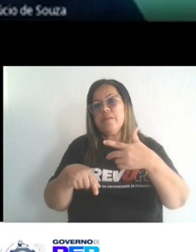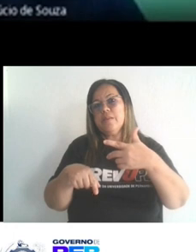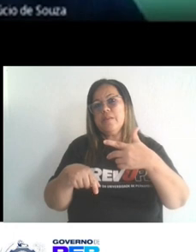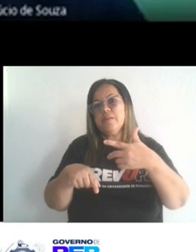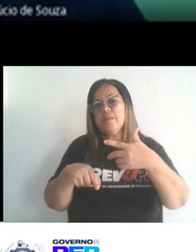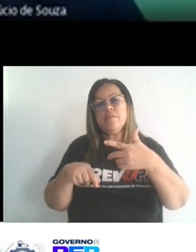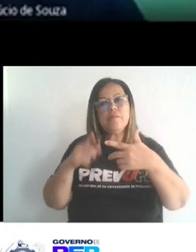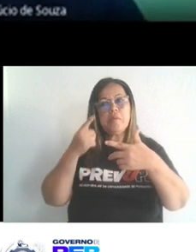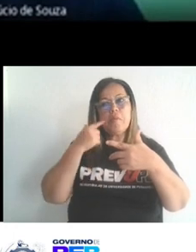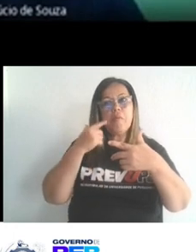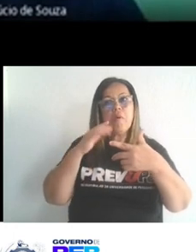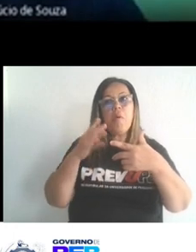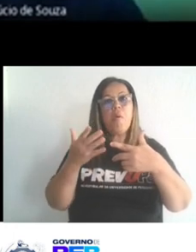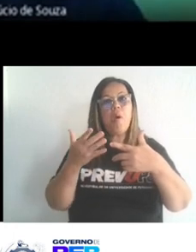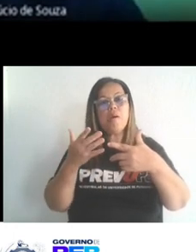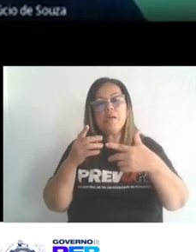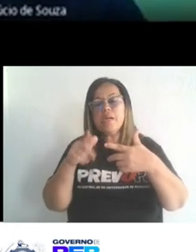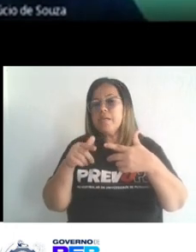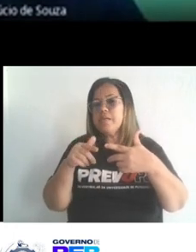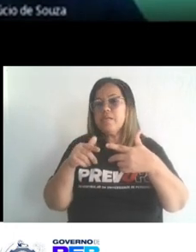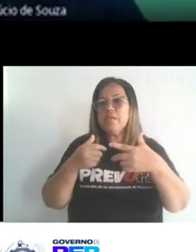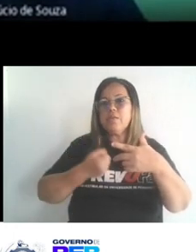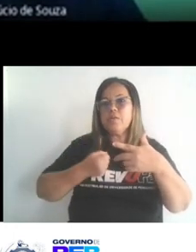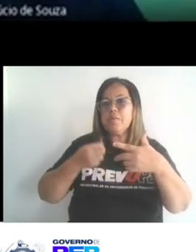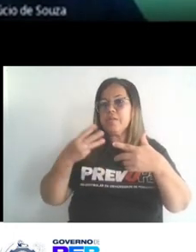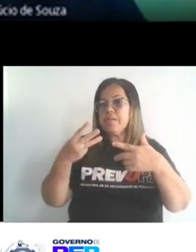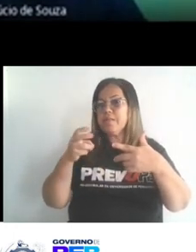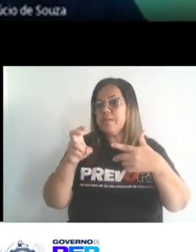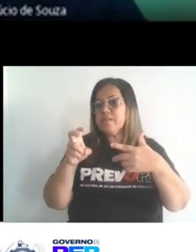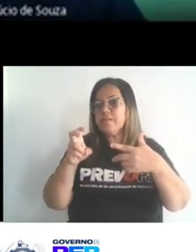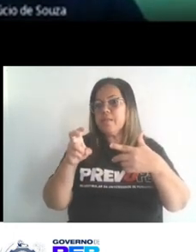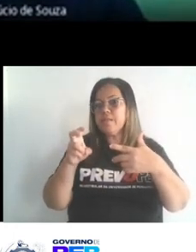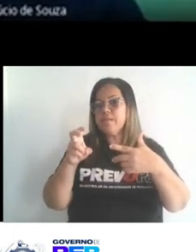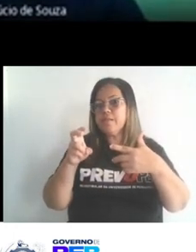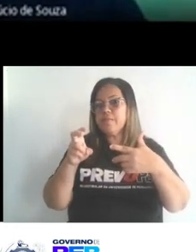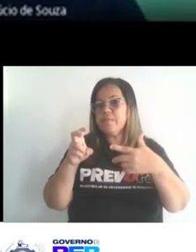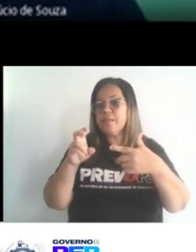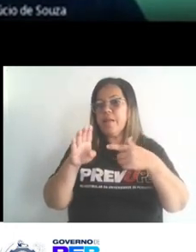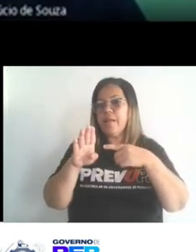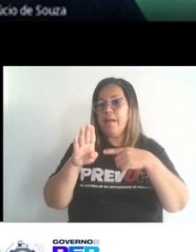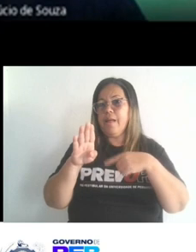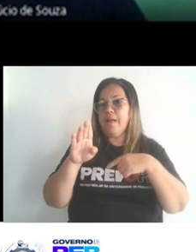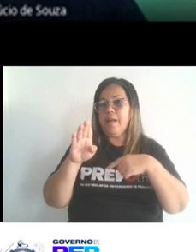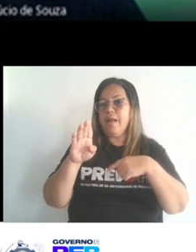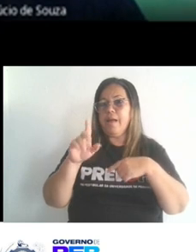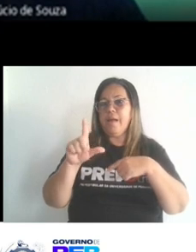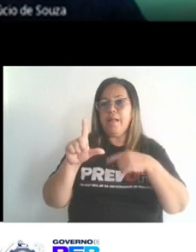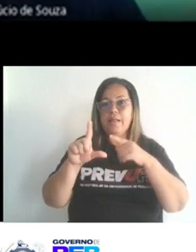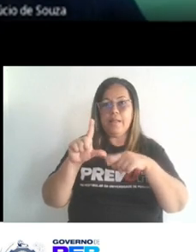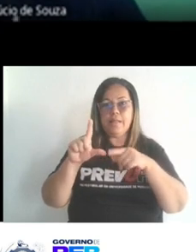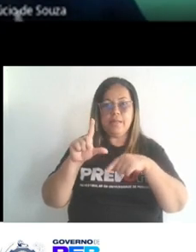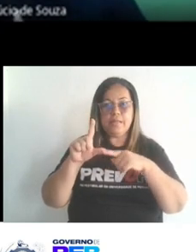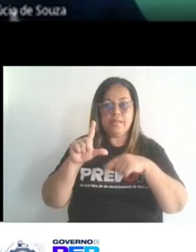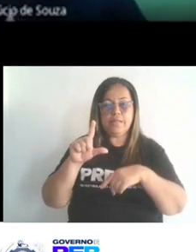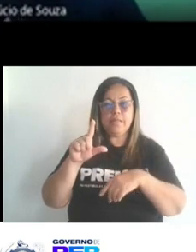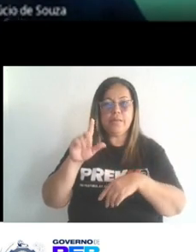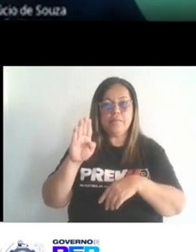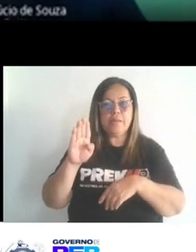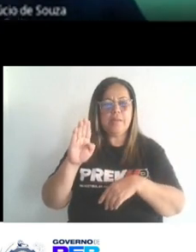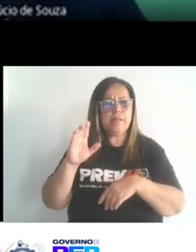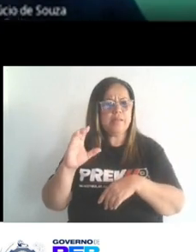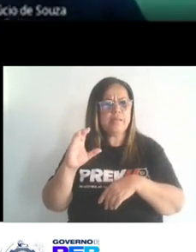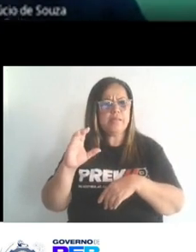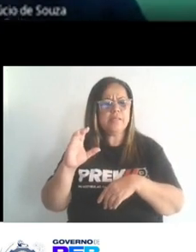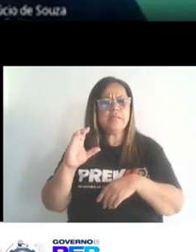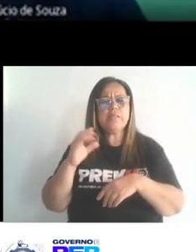gabaritando a questão 36 é letra B a letra C epidemias que mataram milhares de